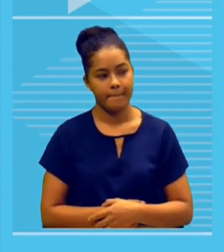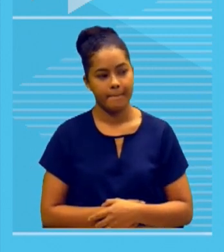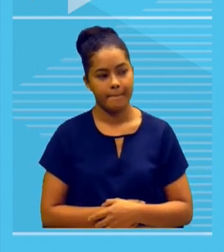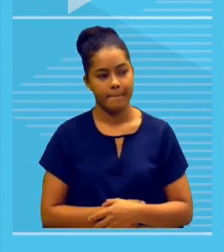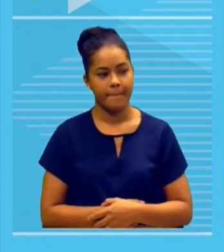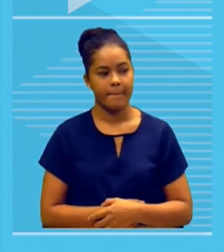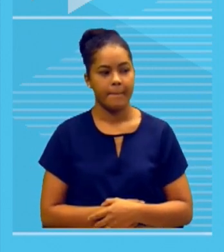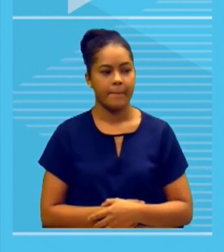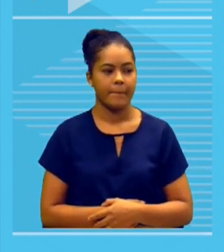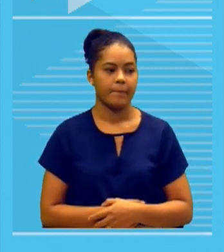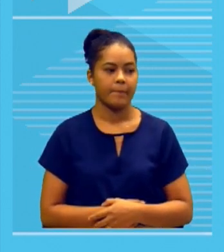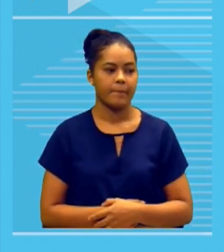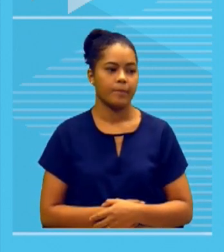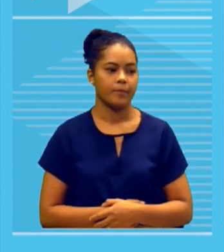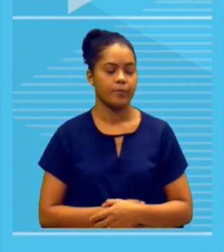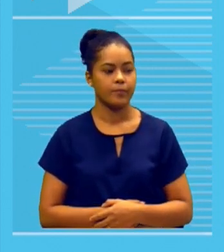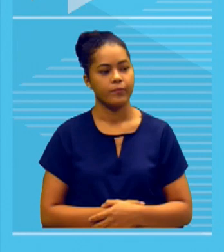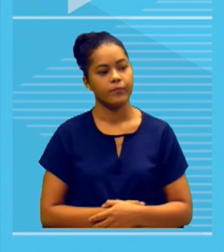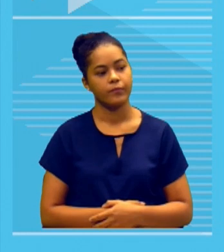a